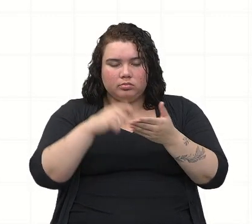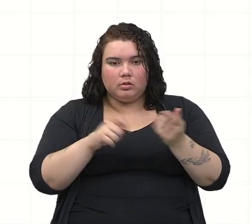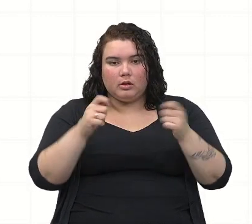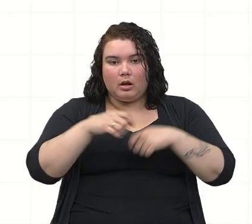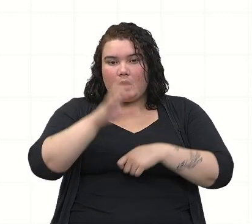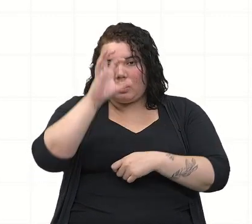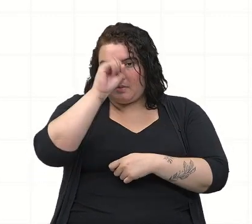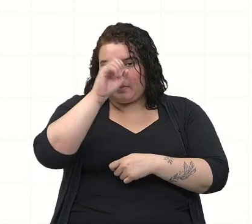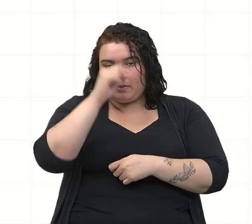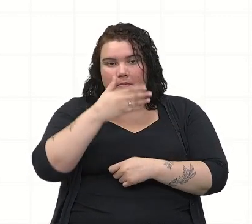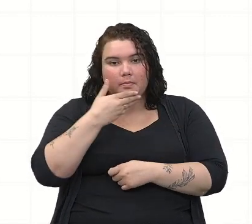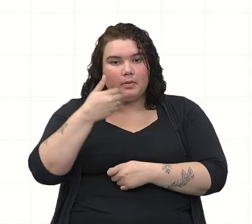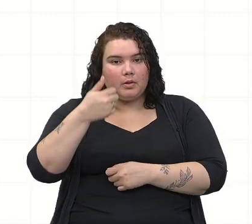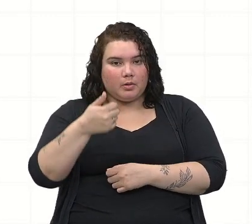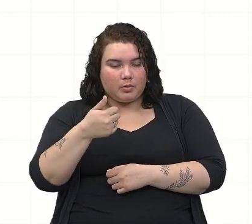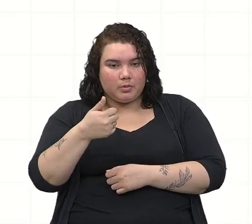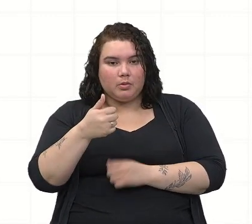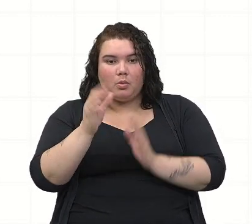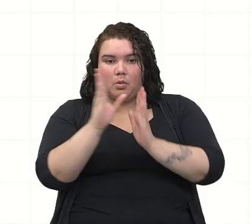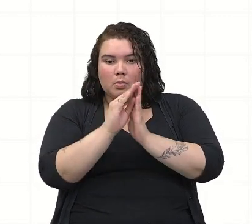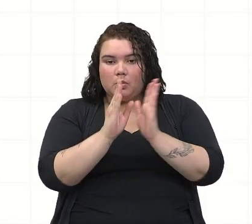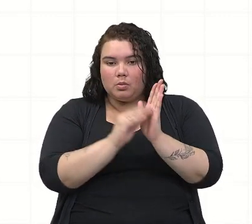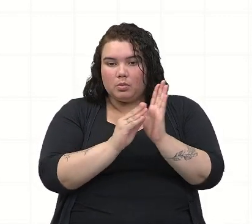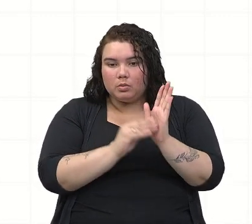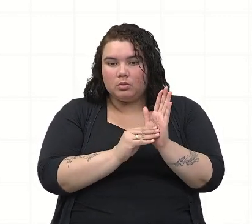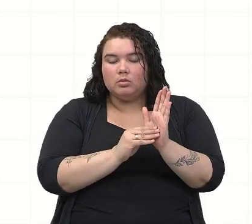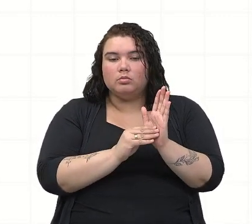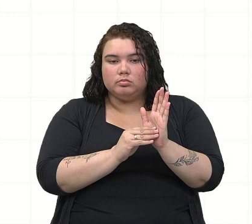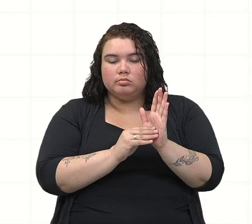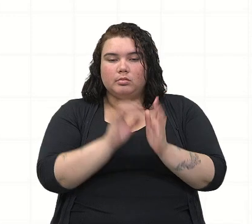aprendendo, né? De cada conteúdo, de cada